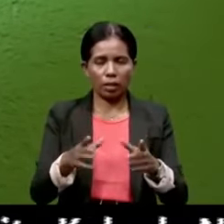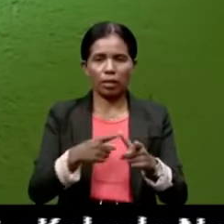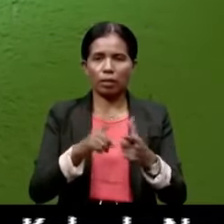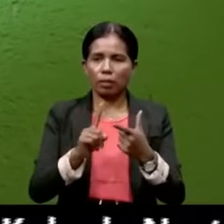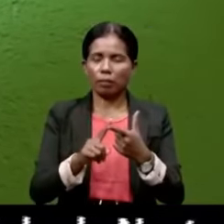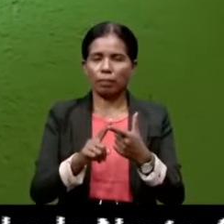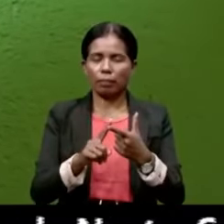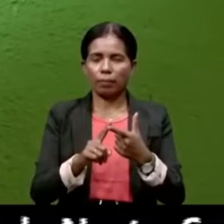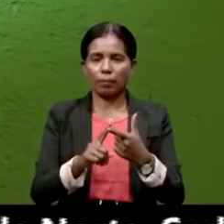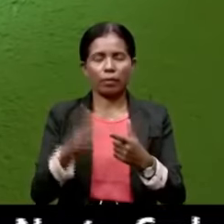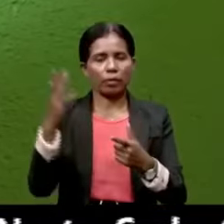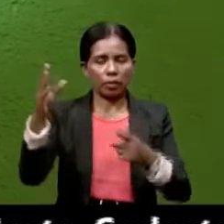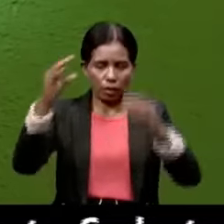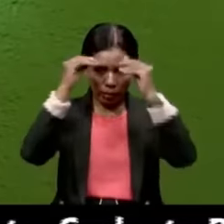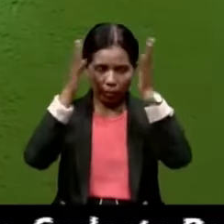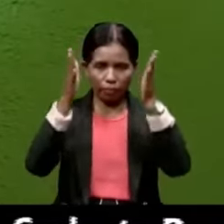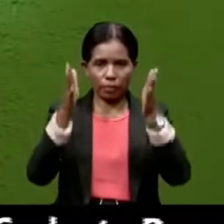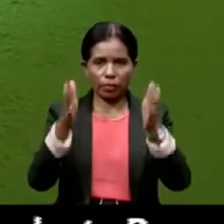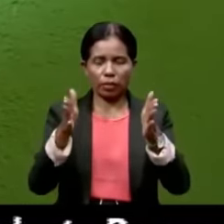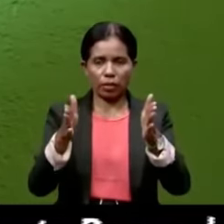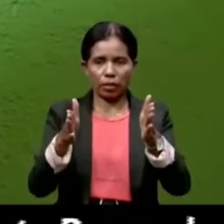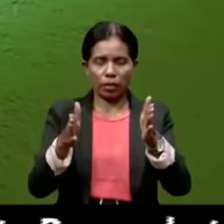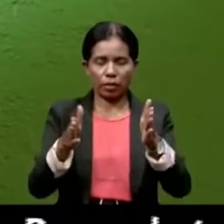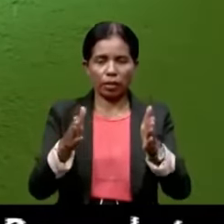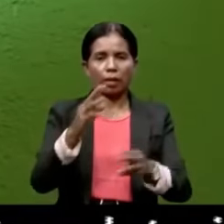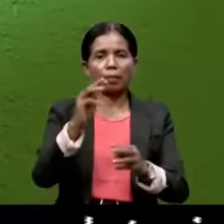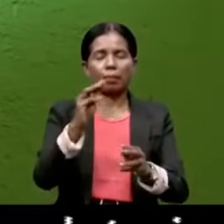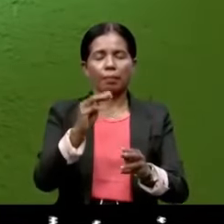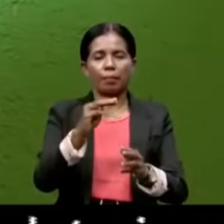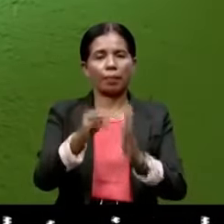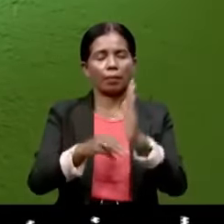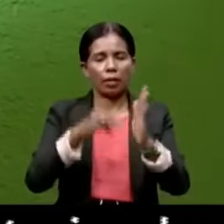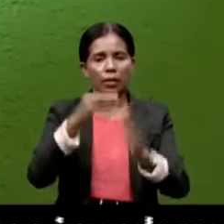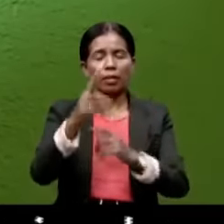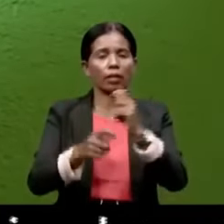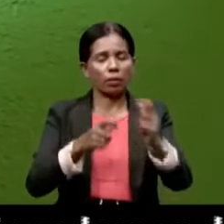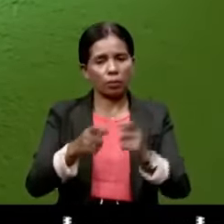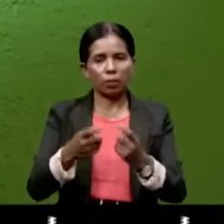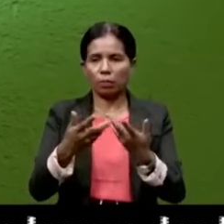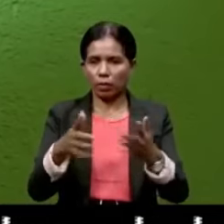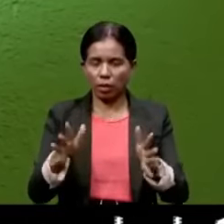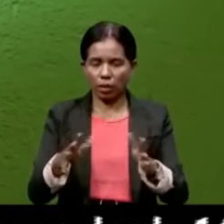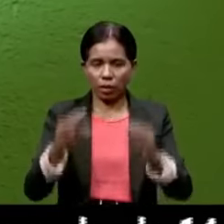nós, para o professor Média Tecnologia, temos menos,